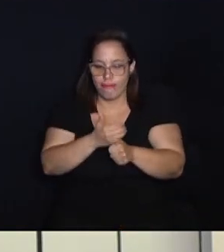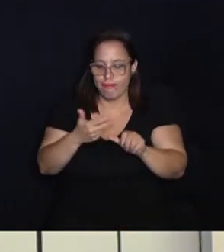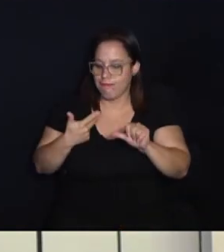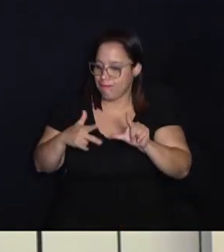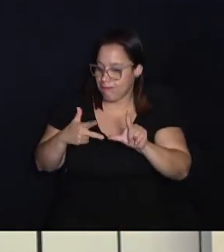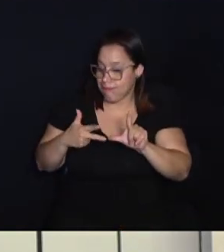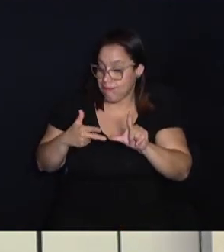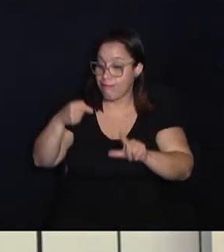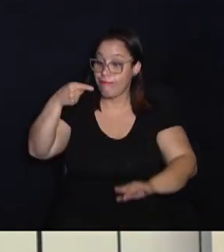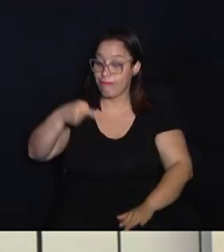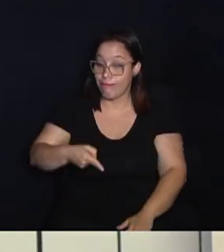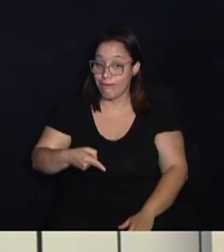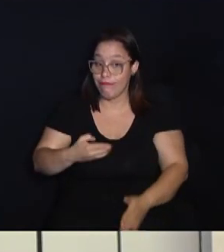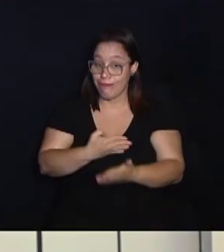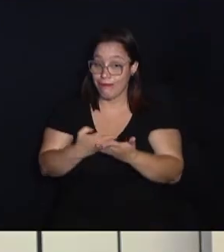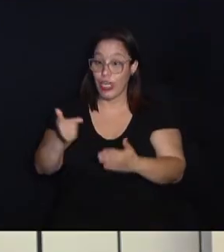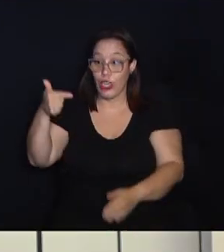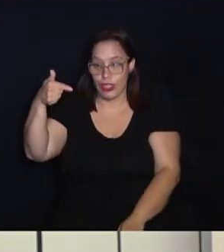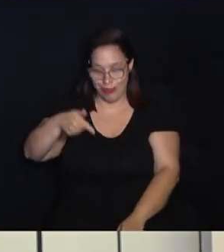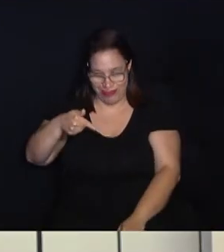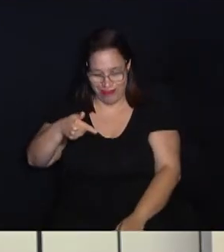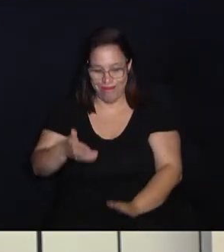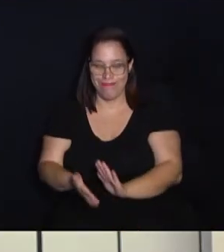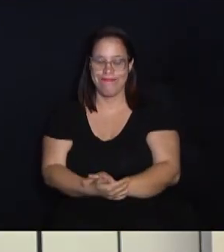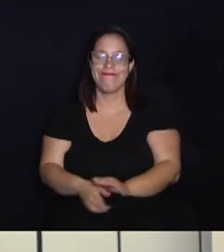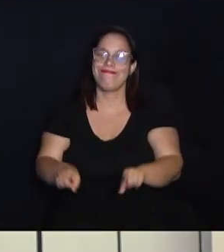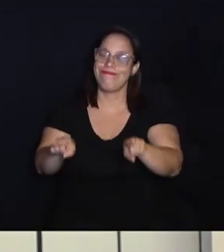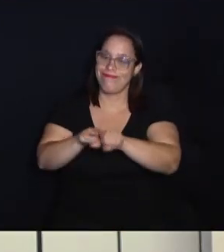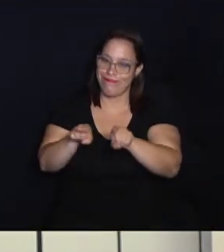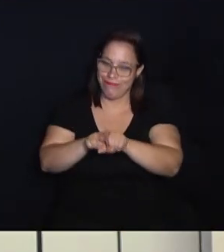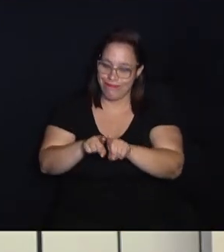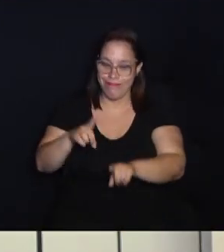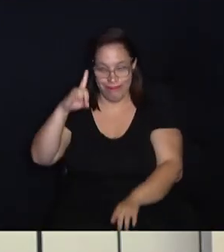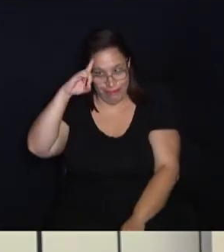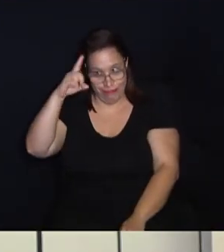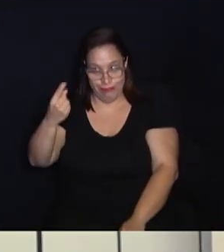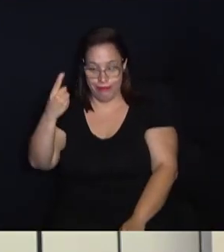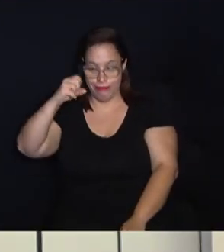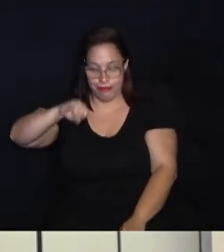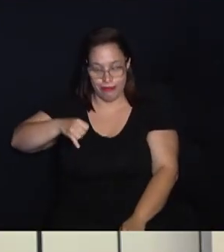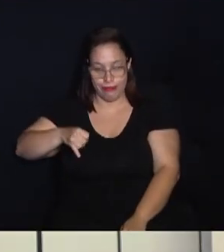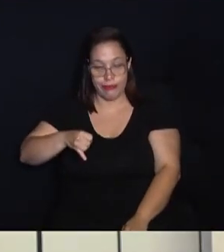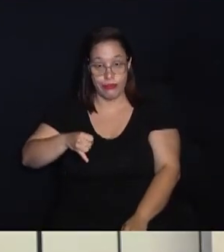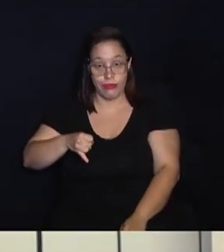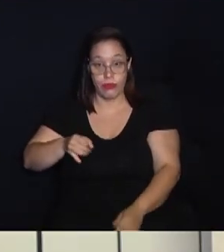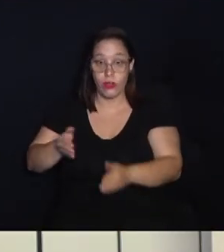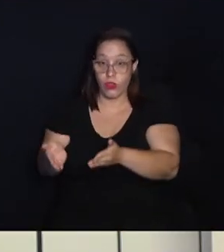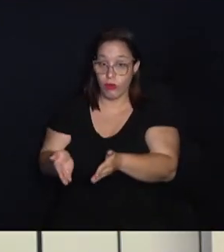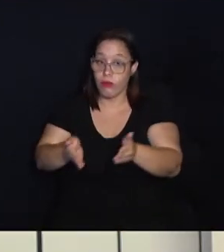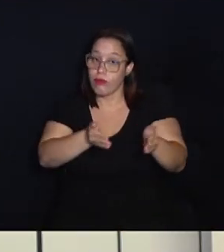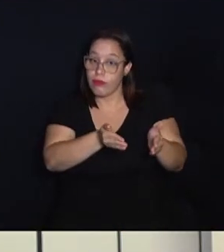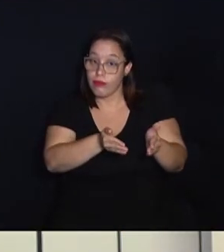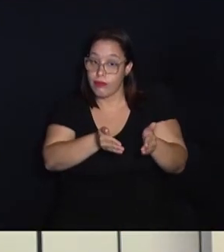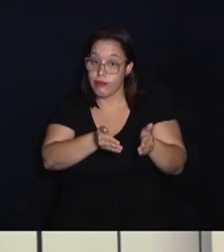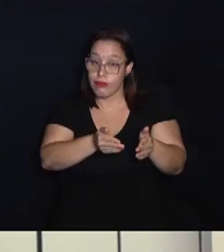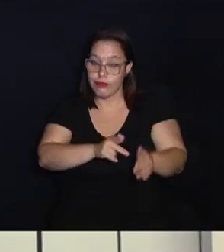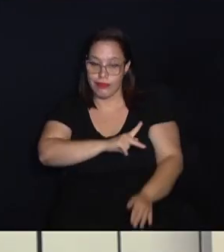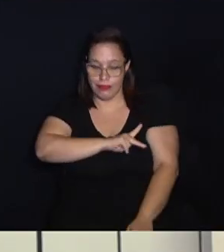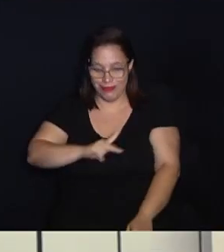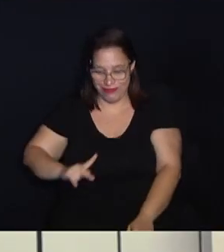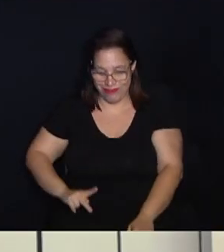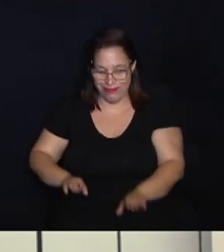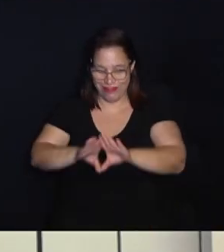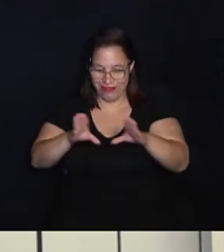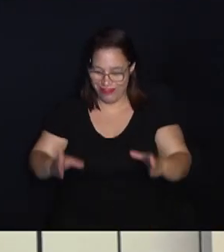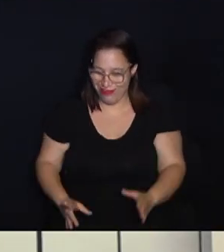da cidade, agora são 7. E também no dia 1º de janeiro foi reconduzido à presidência da mesa